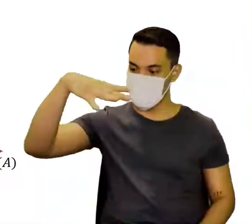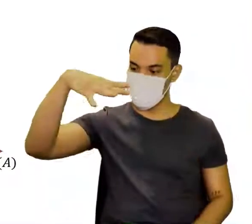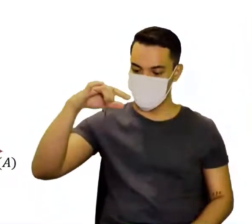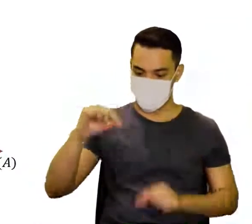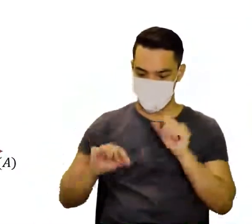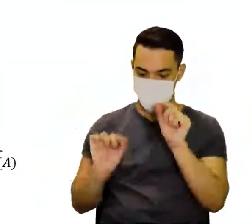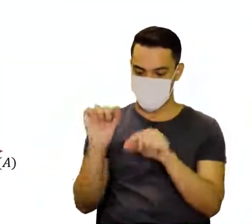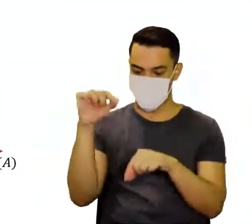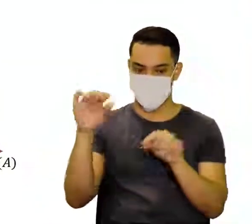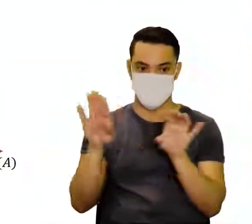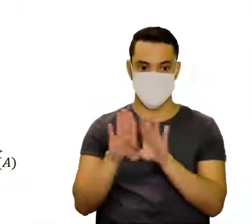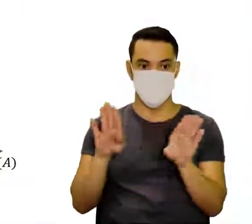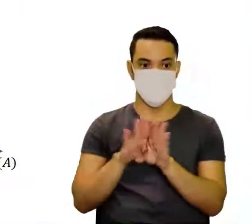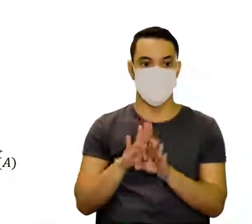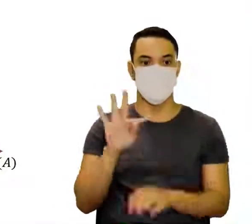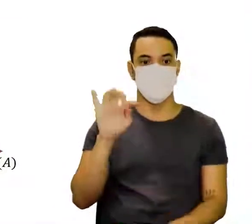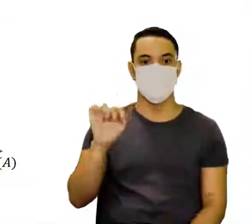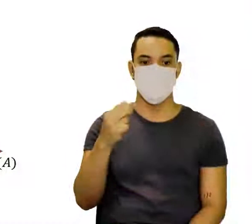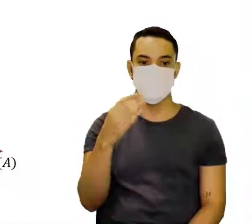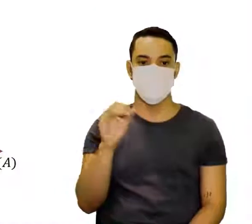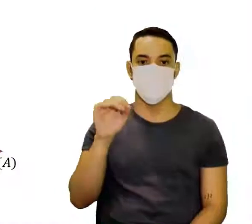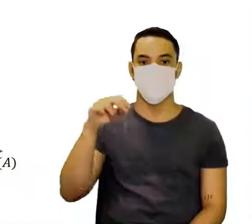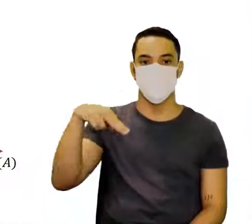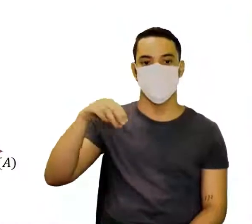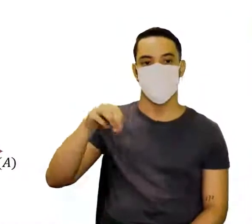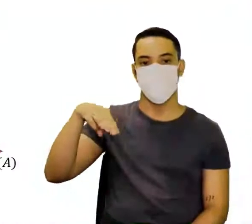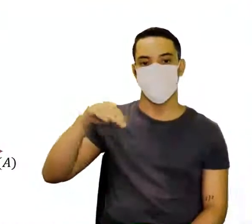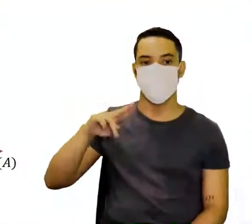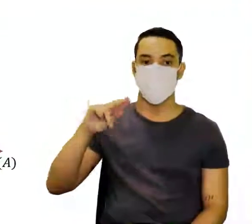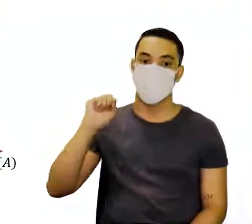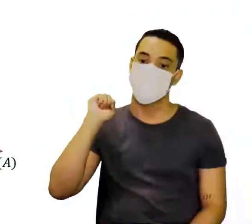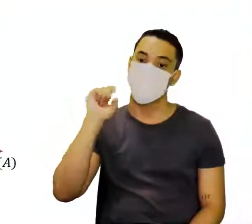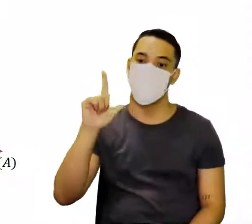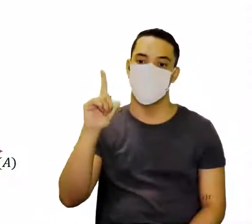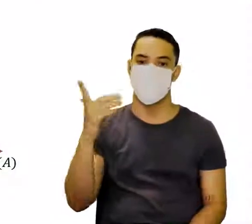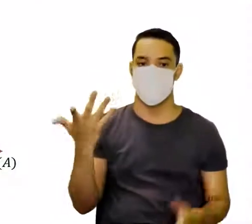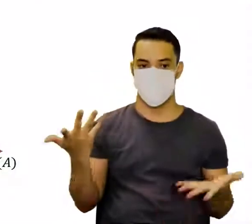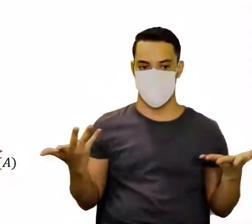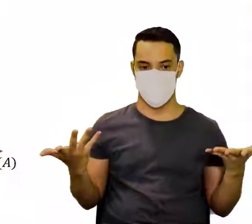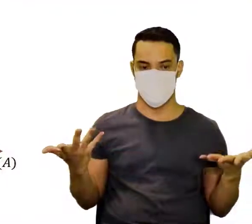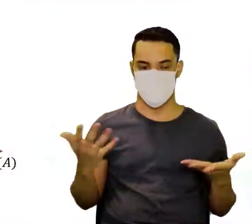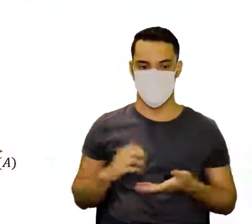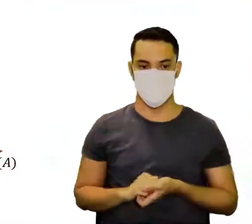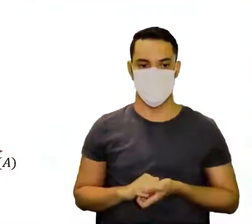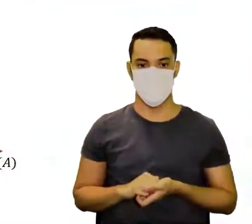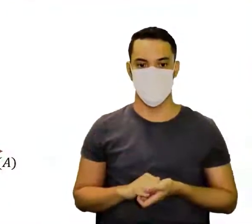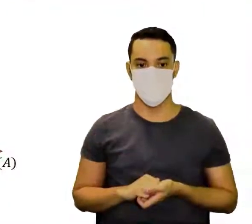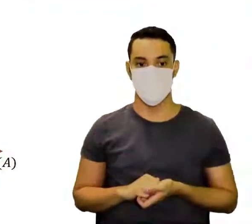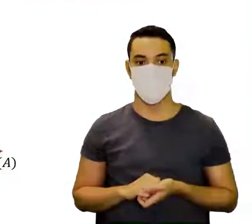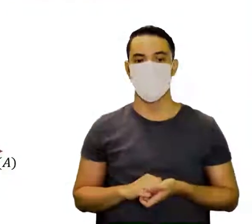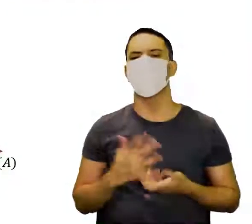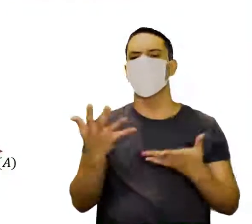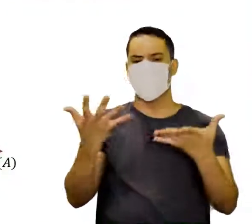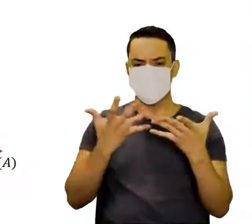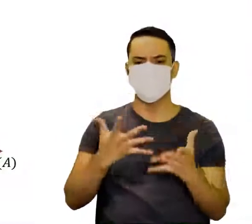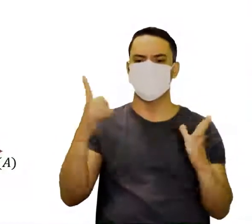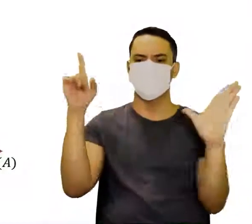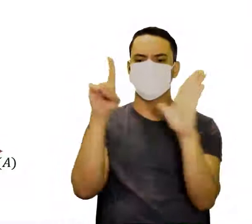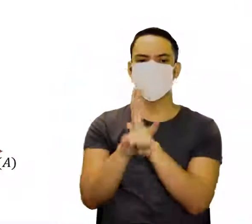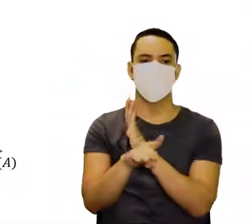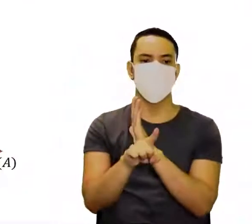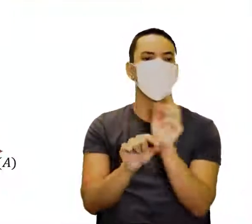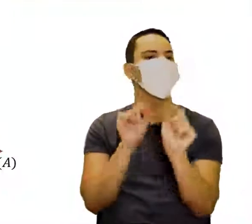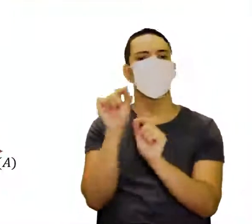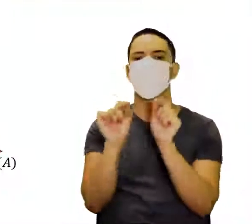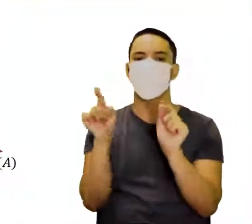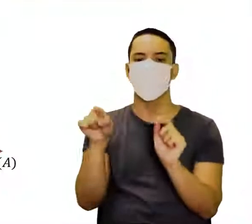sua tensão nominal, que é essa daqui, tá? E tá fazendo a seguinte pergunta: o que